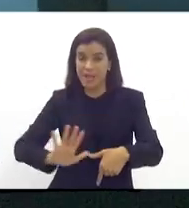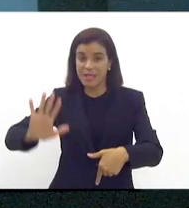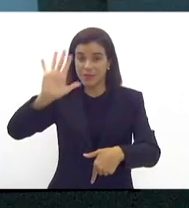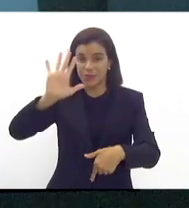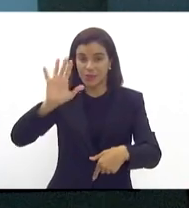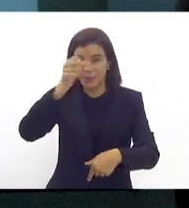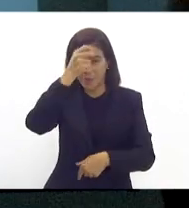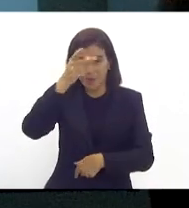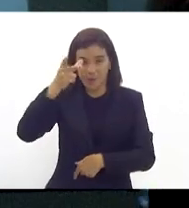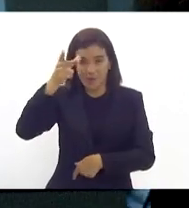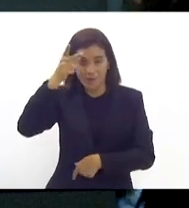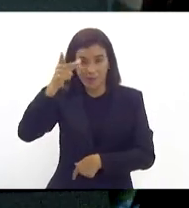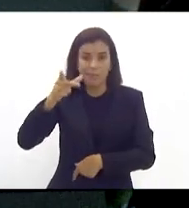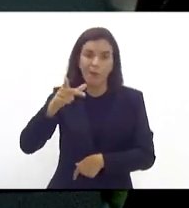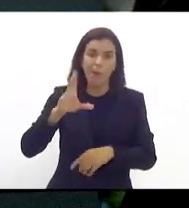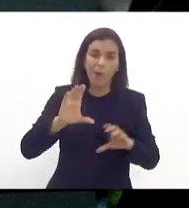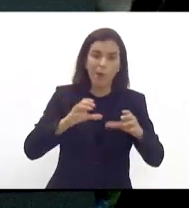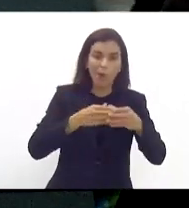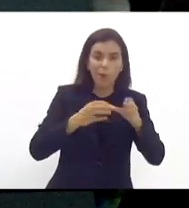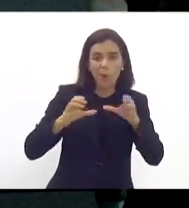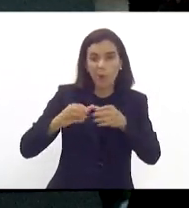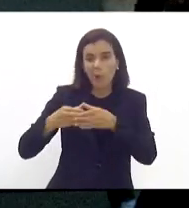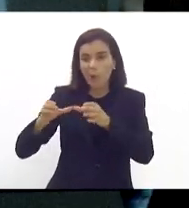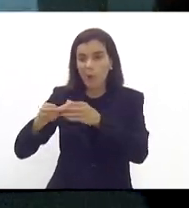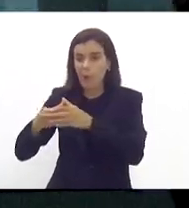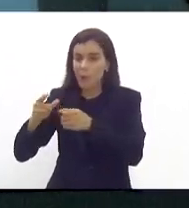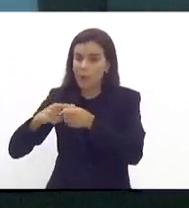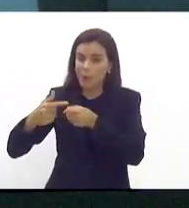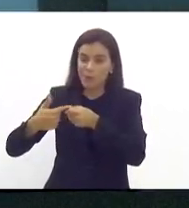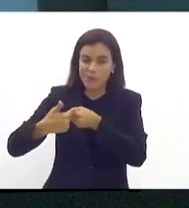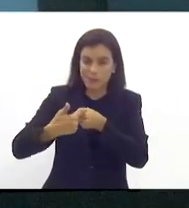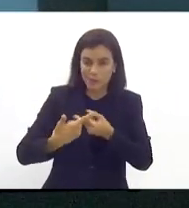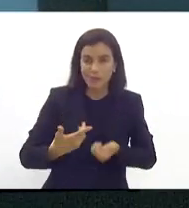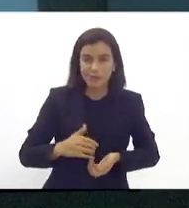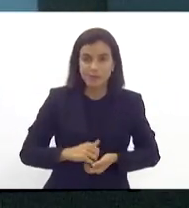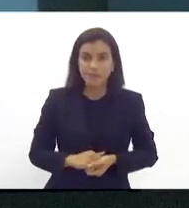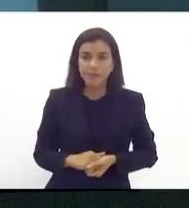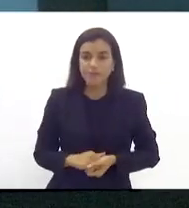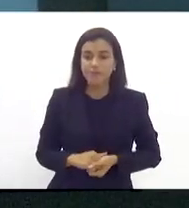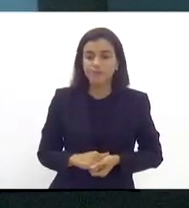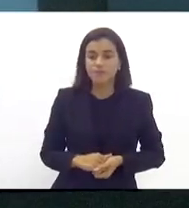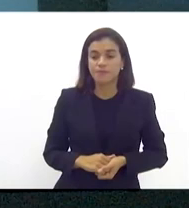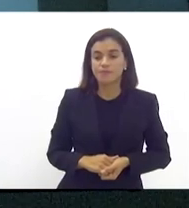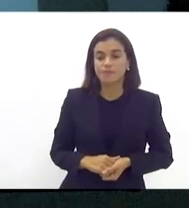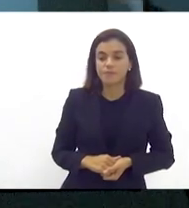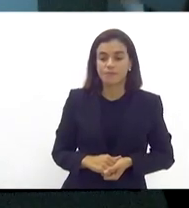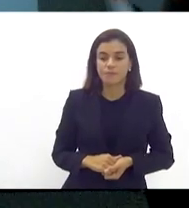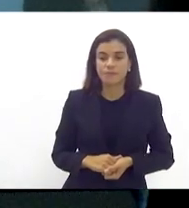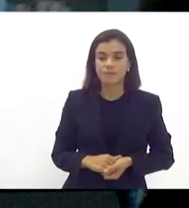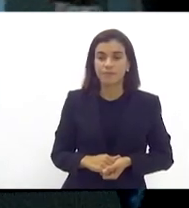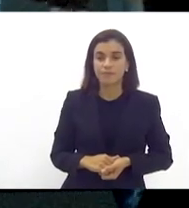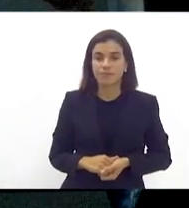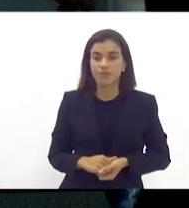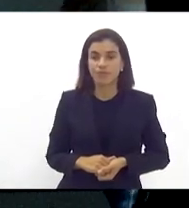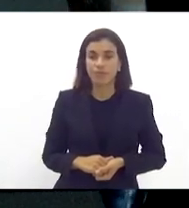municipal grupo de municípios próximo por favor a então a regulamentação